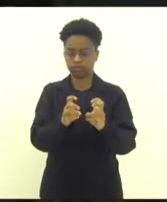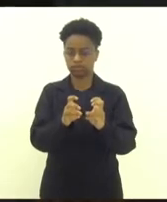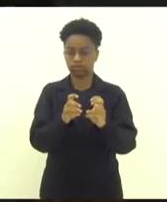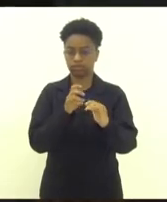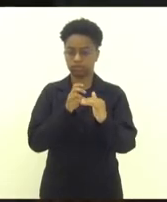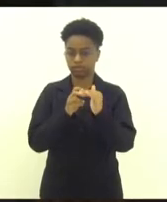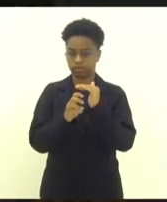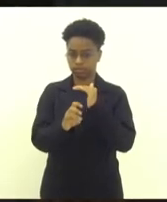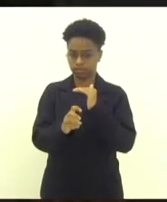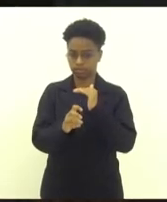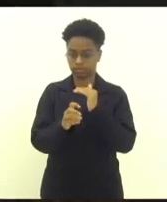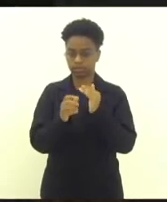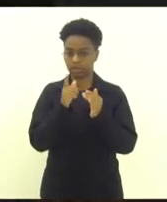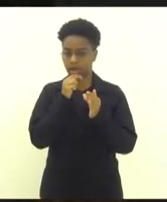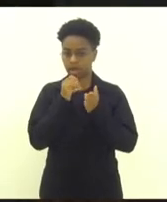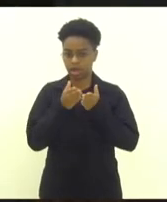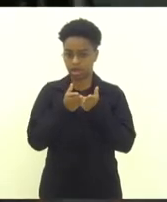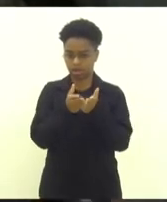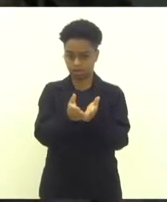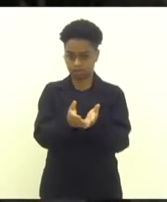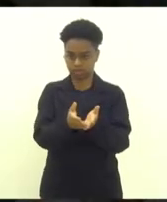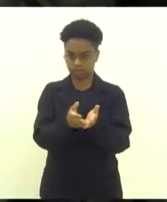metroviária aquaviário